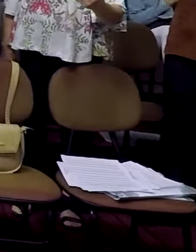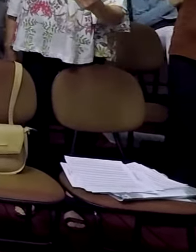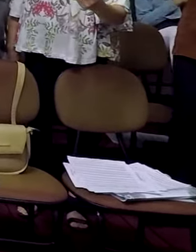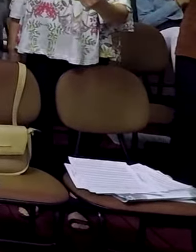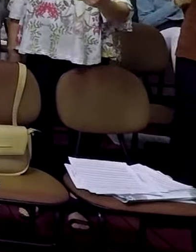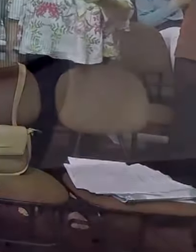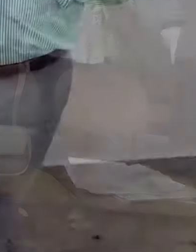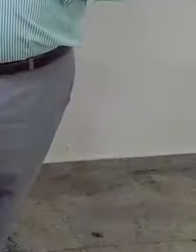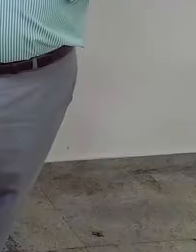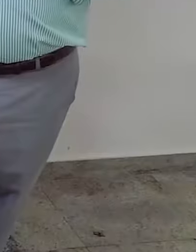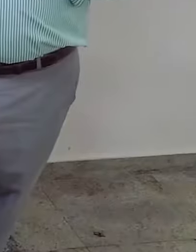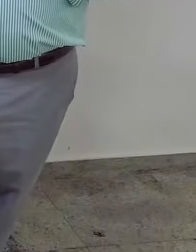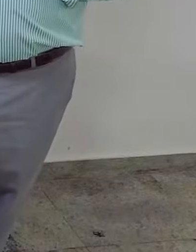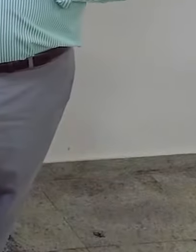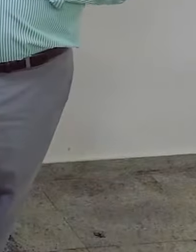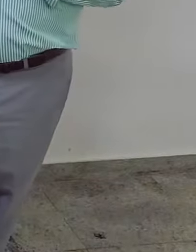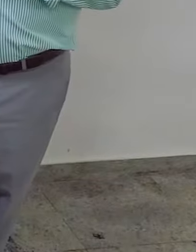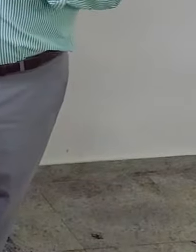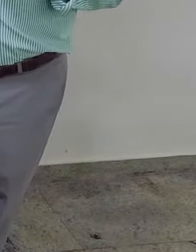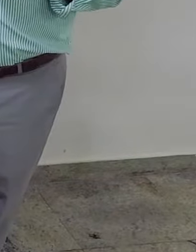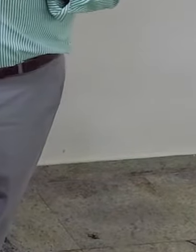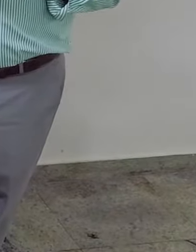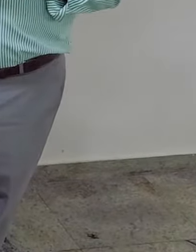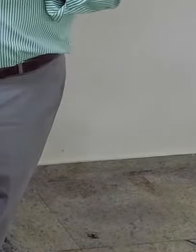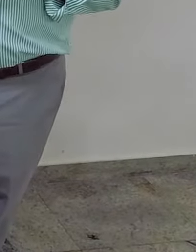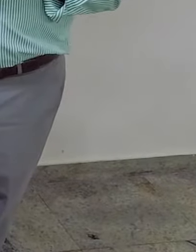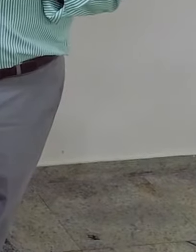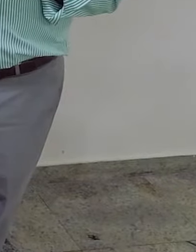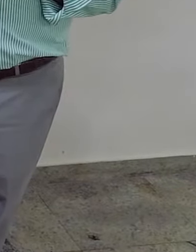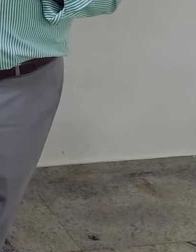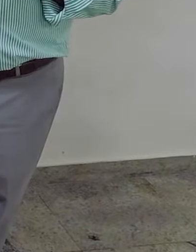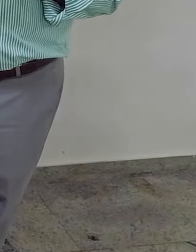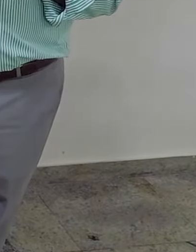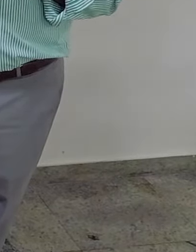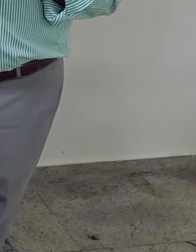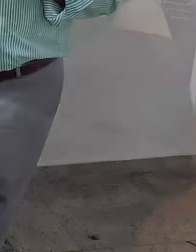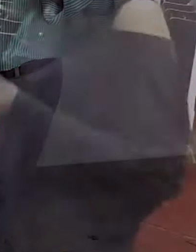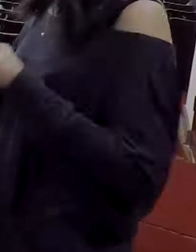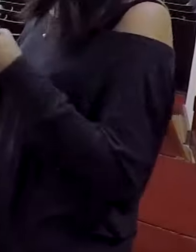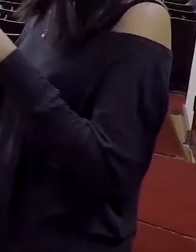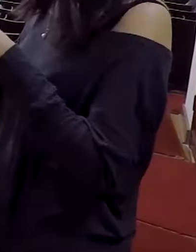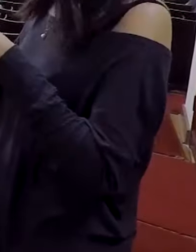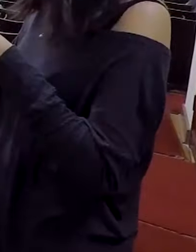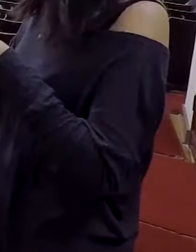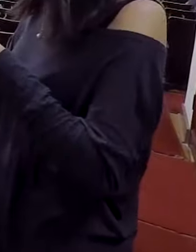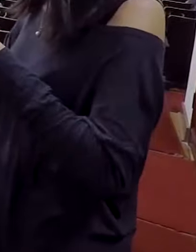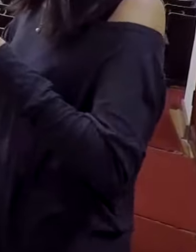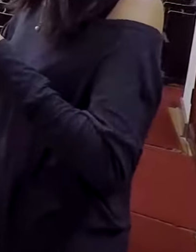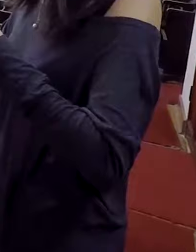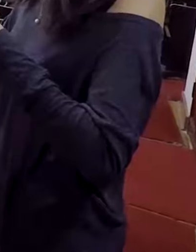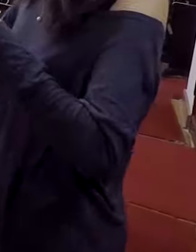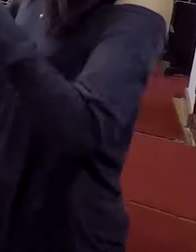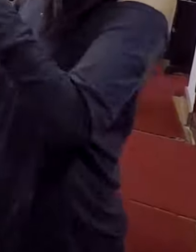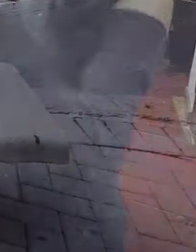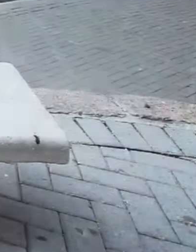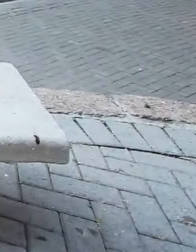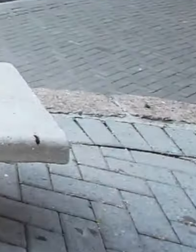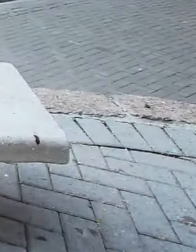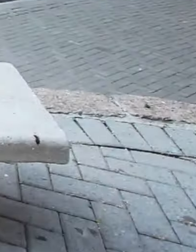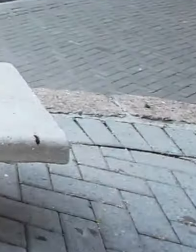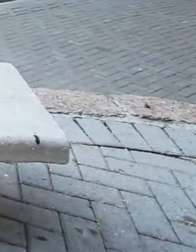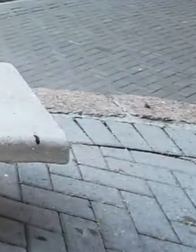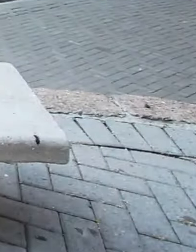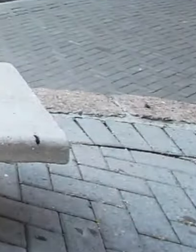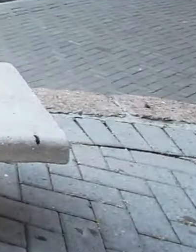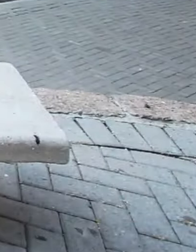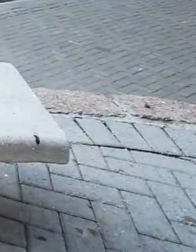Senhor. E o melhor de tudo, sua família está o tempo todo com ele, compartilhando a mesma fé em Cristo Jesus.